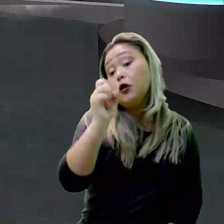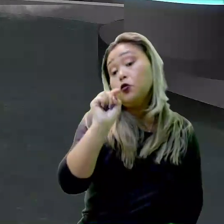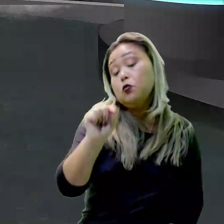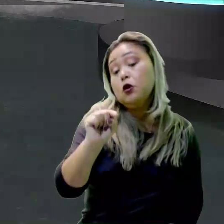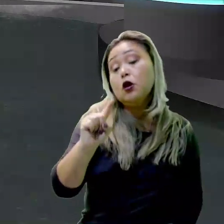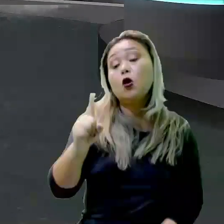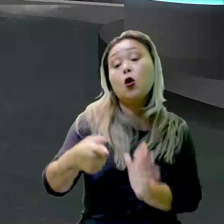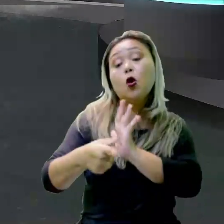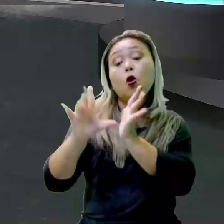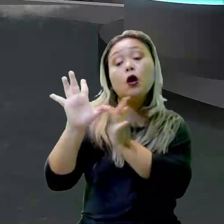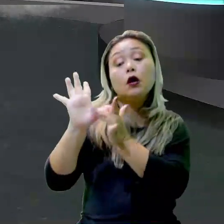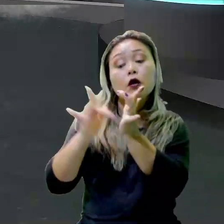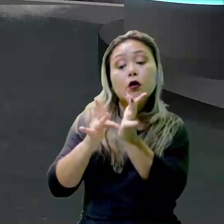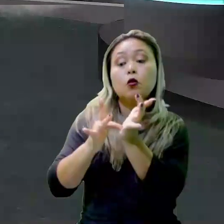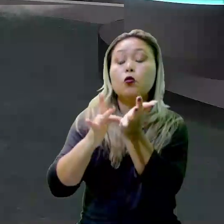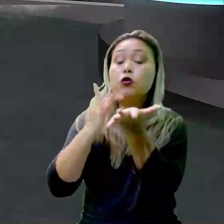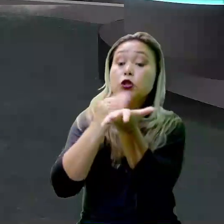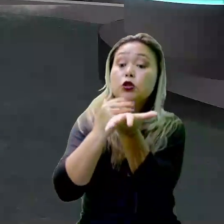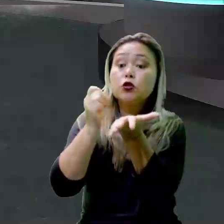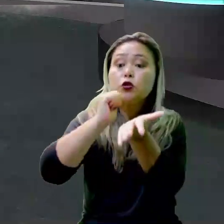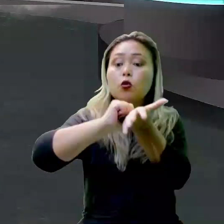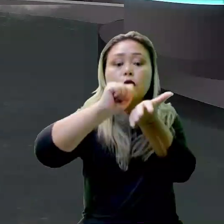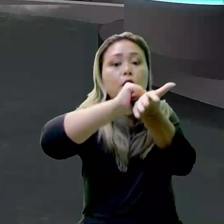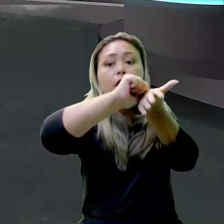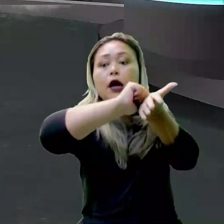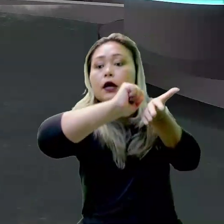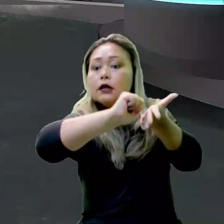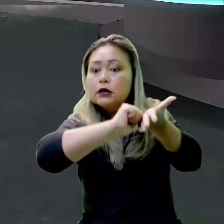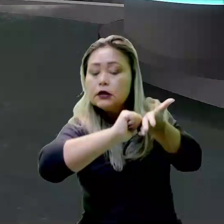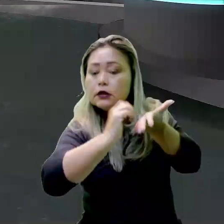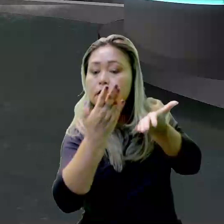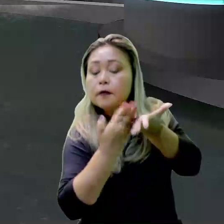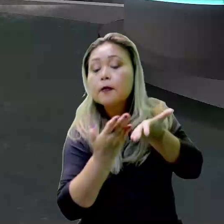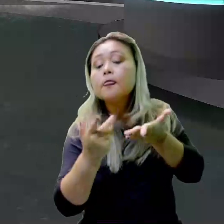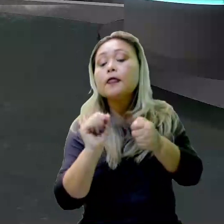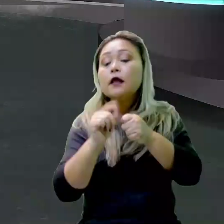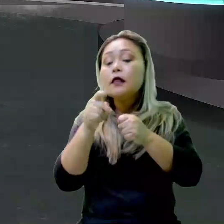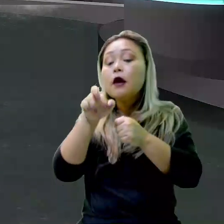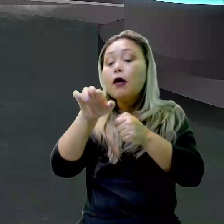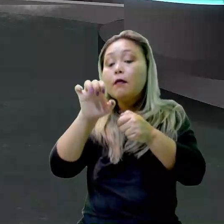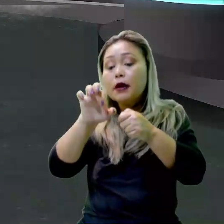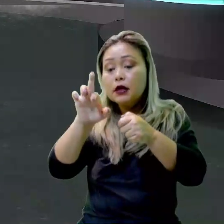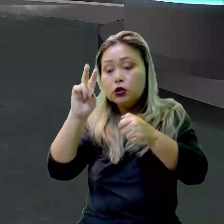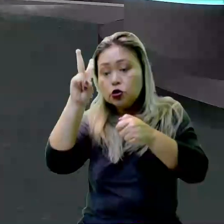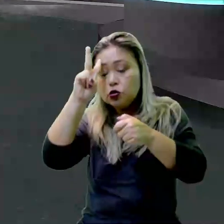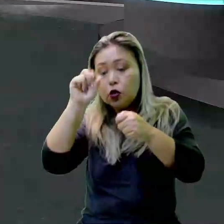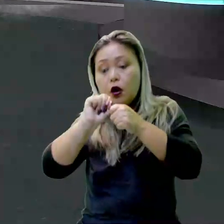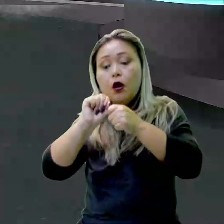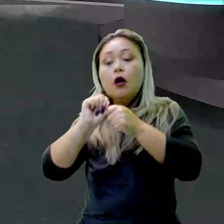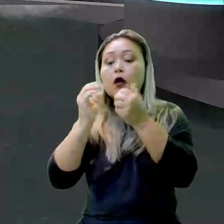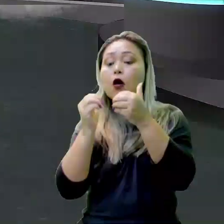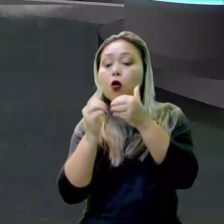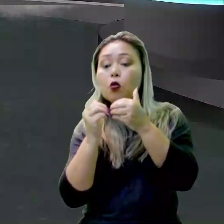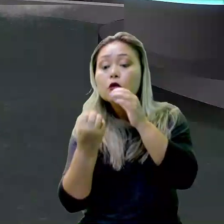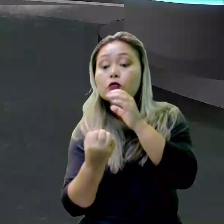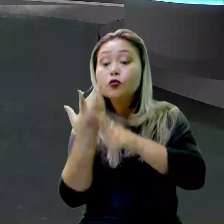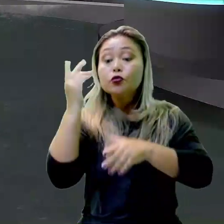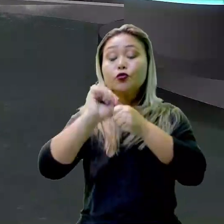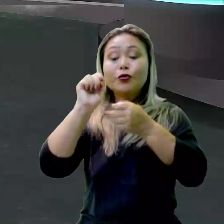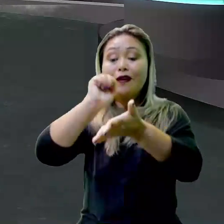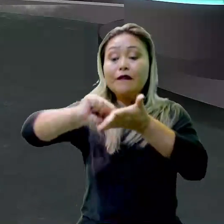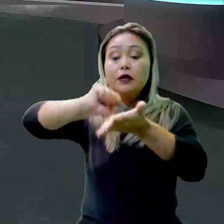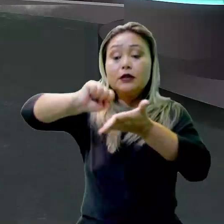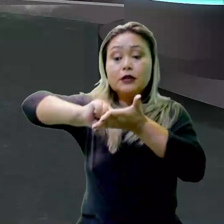de Cristo, onde iniciou a escrita. Então, a pré-história termina nesse período da criação da